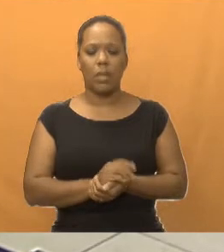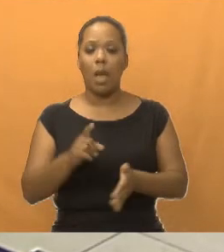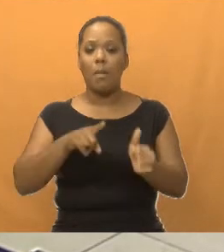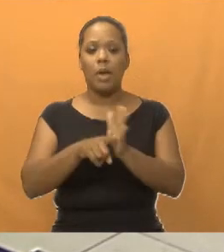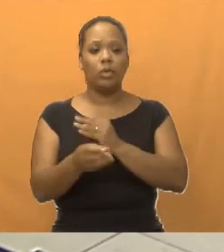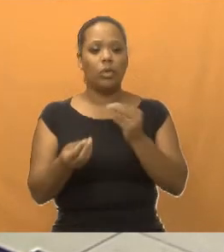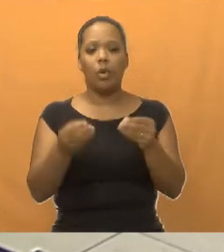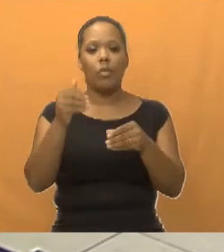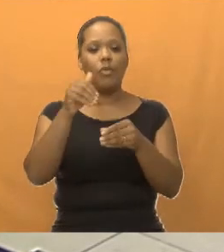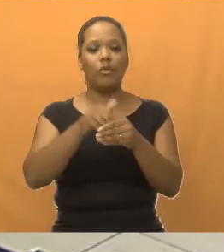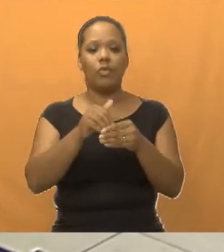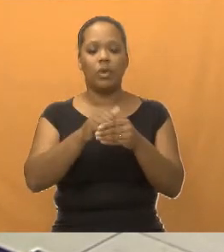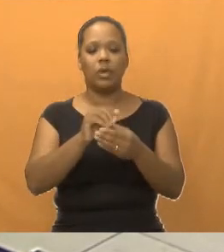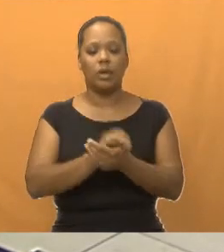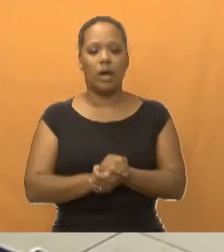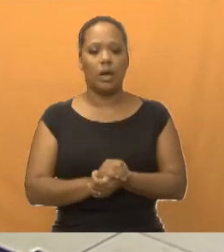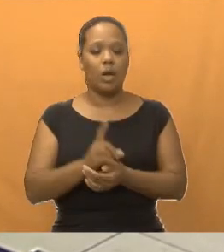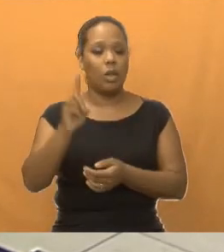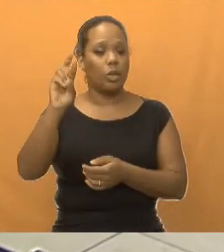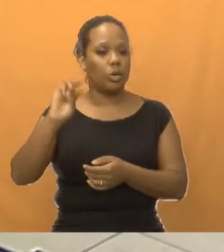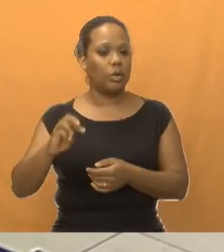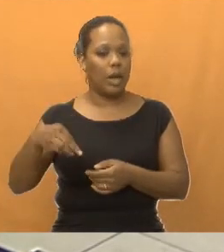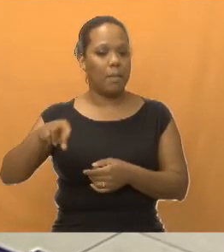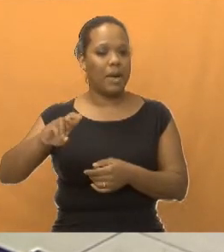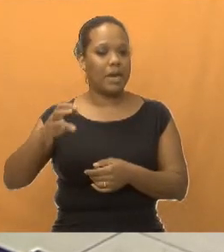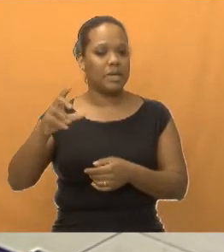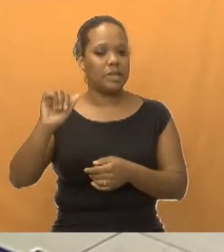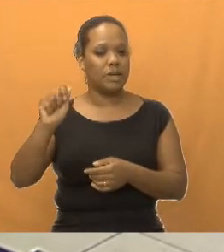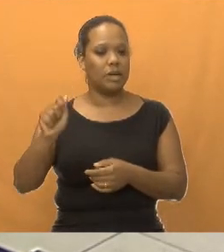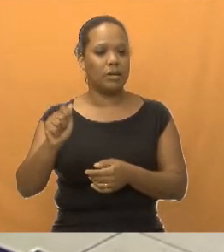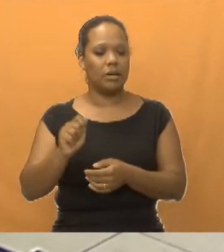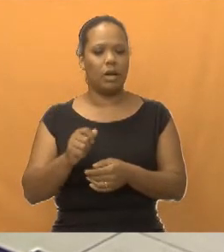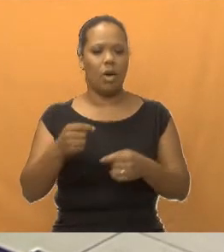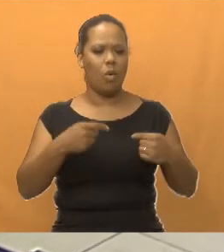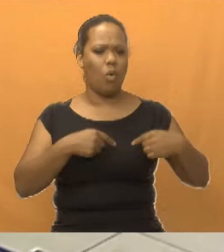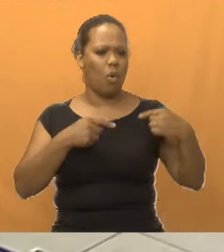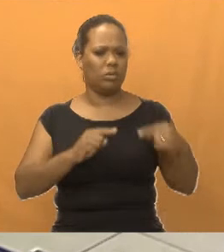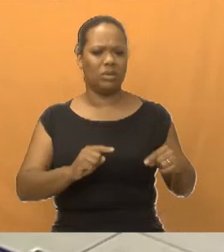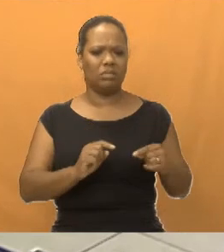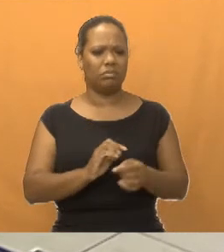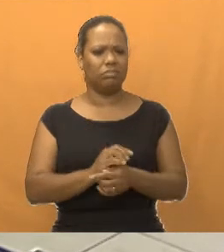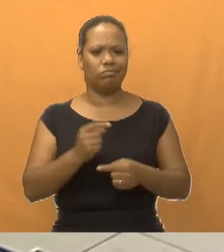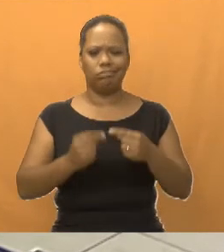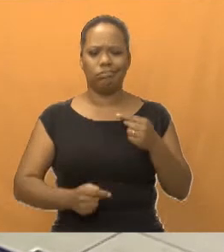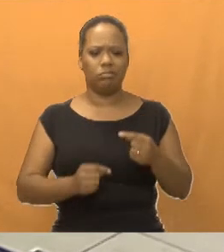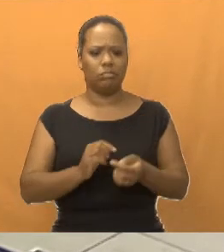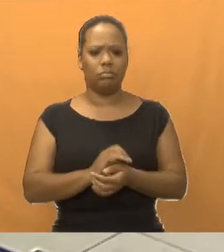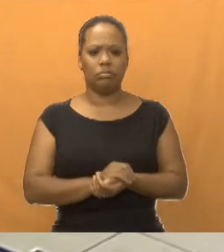Como vota a vereadora doutora Márcia Santos? Contrário.